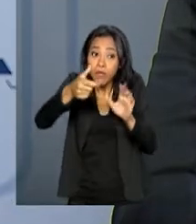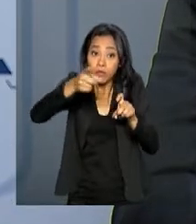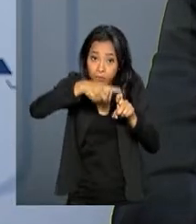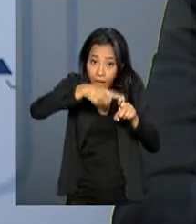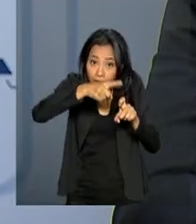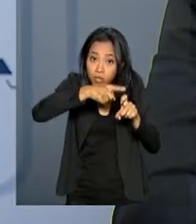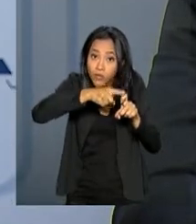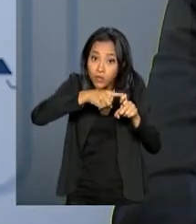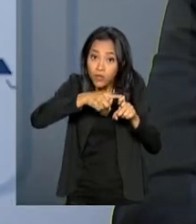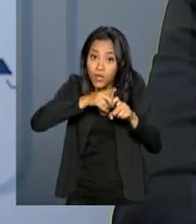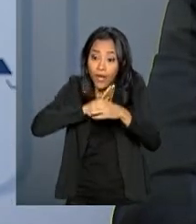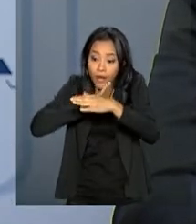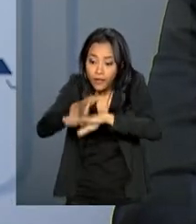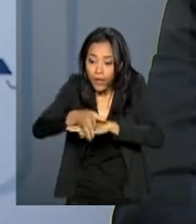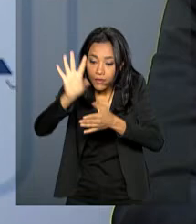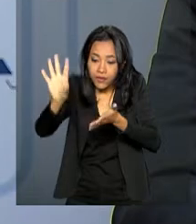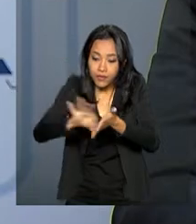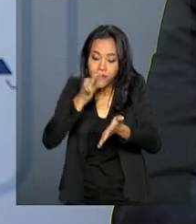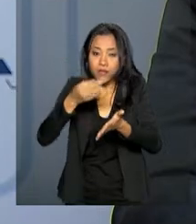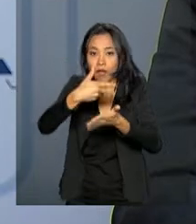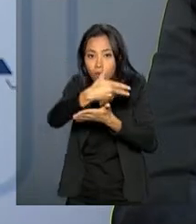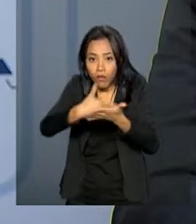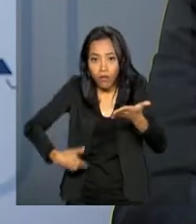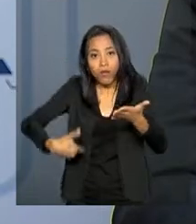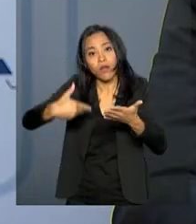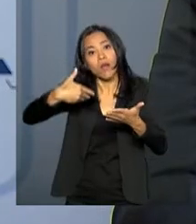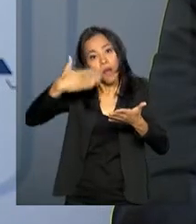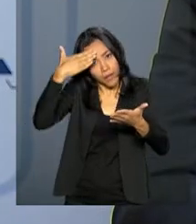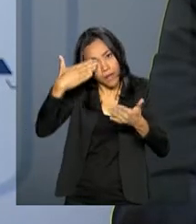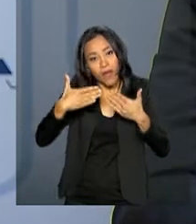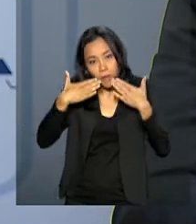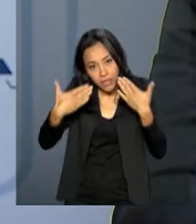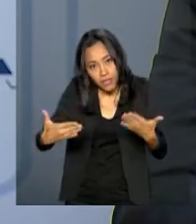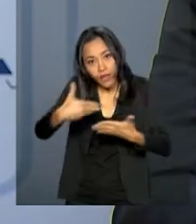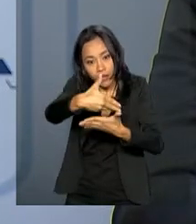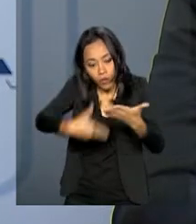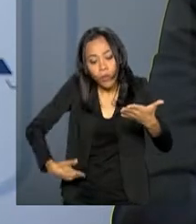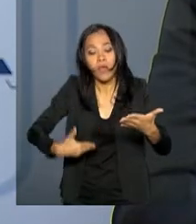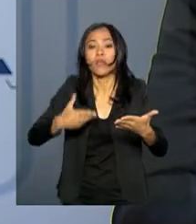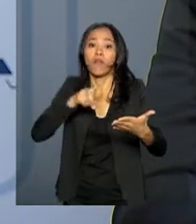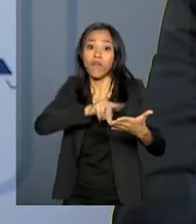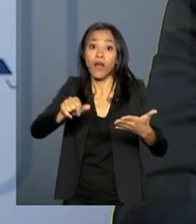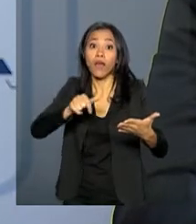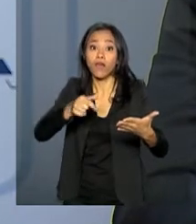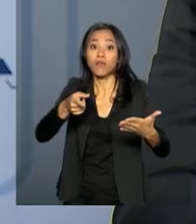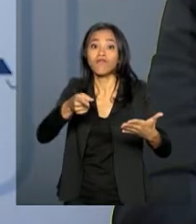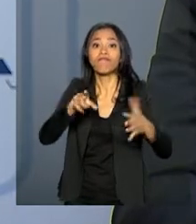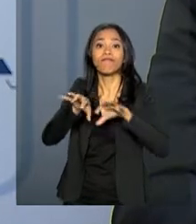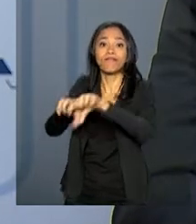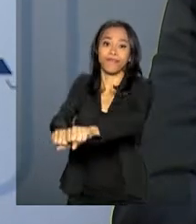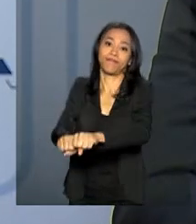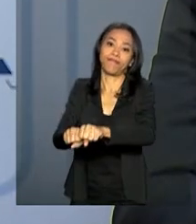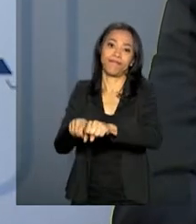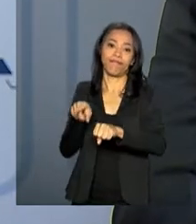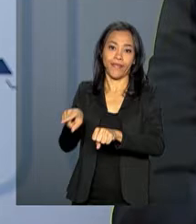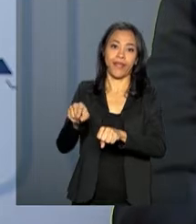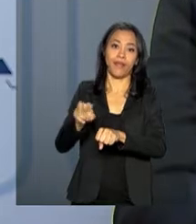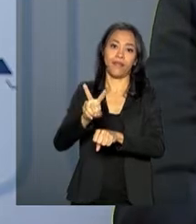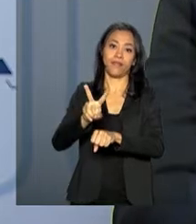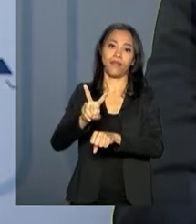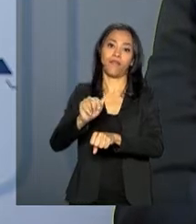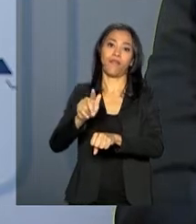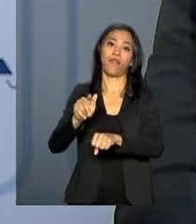aquele requisito de apresentar aquelas informações vão consumir aquela aquele número de